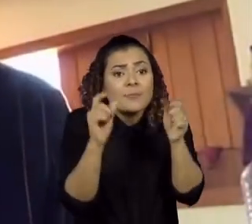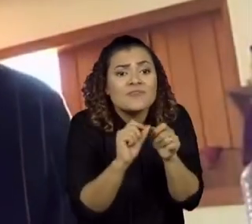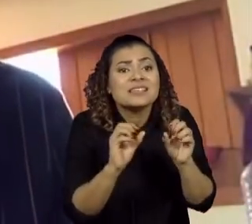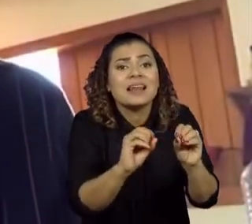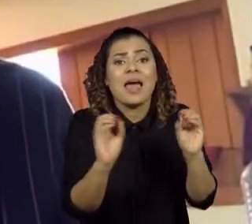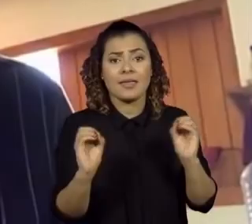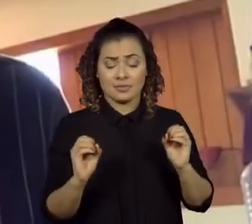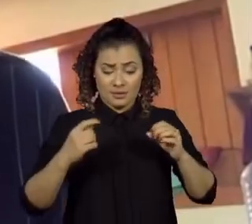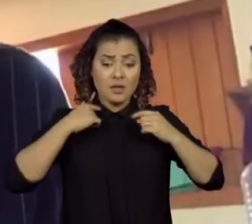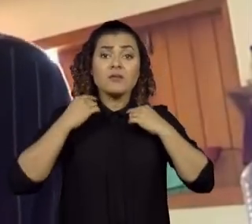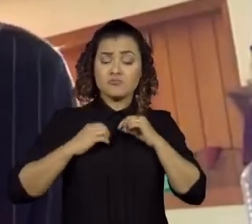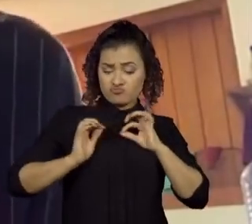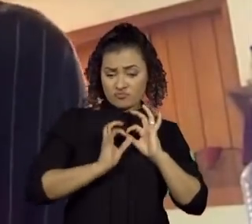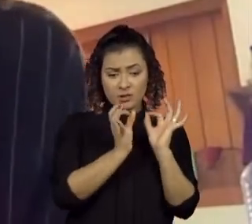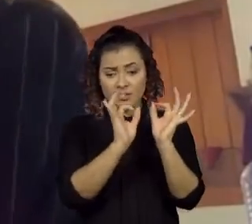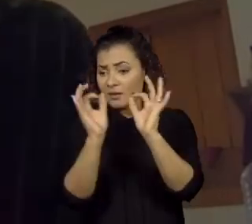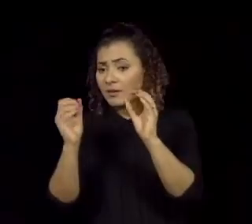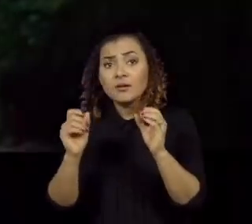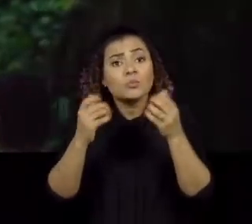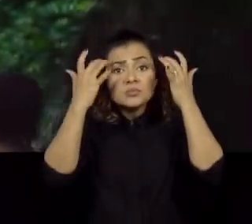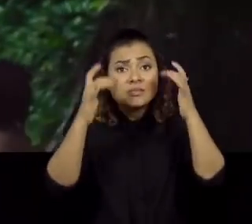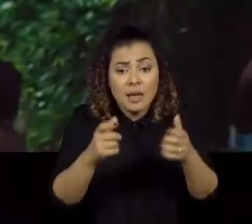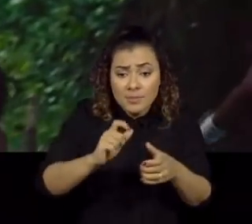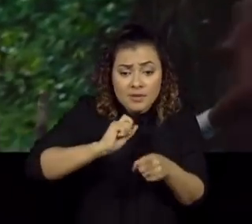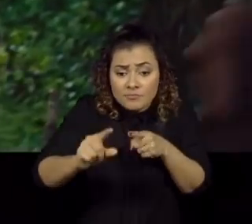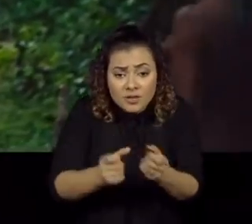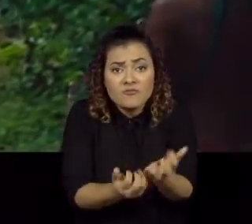fazer biju, a gente mal sabe acender o fogo.